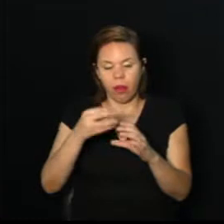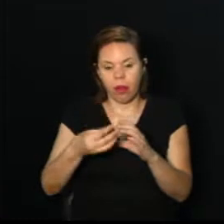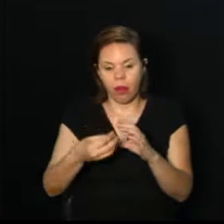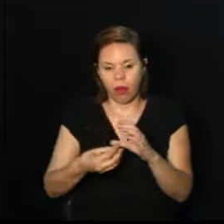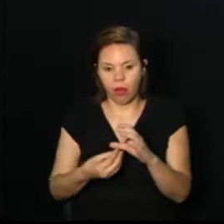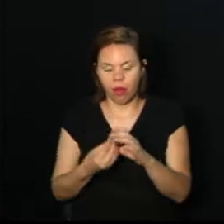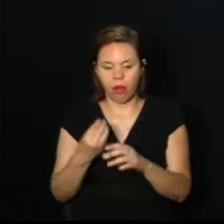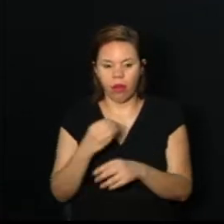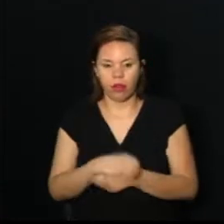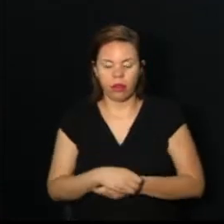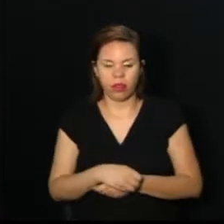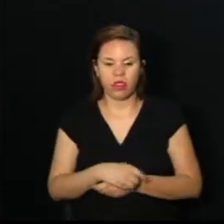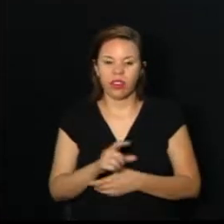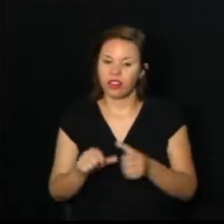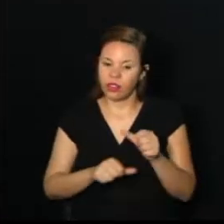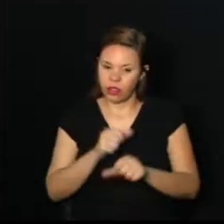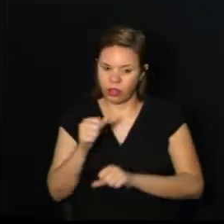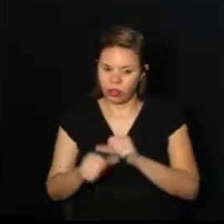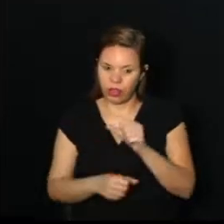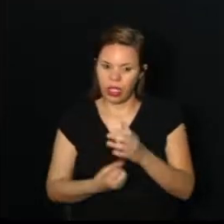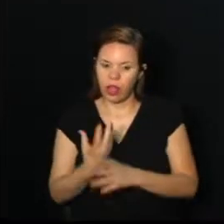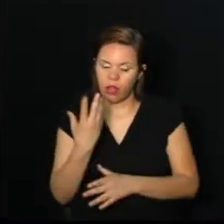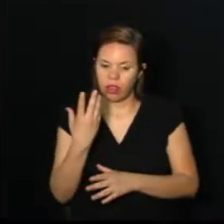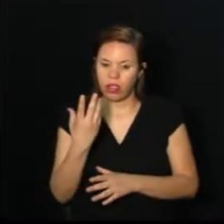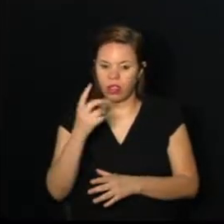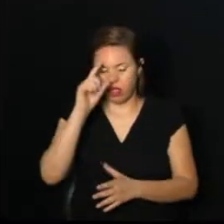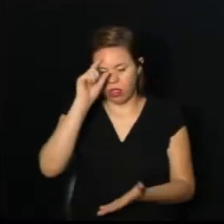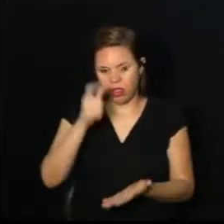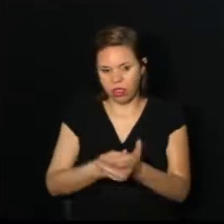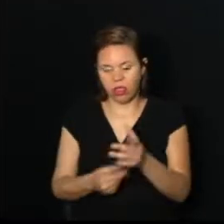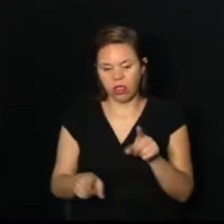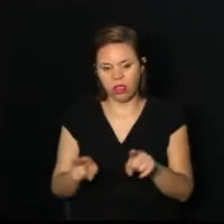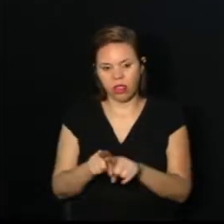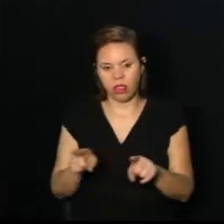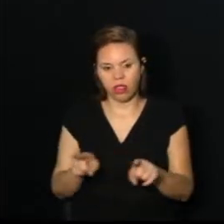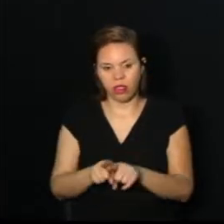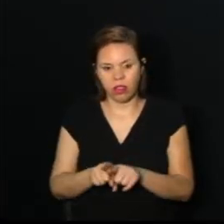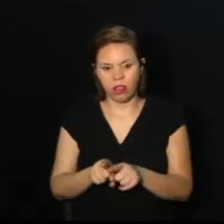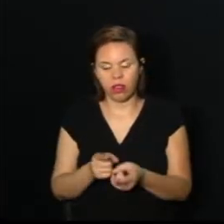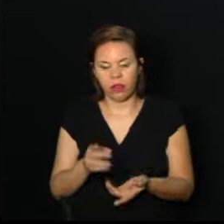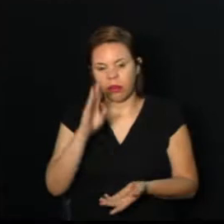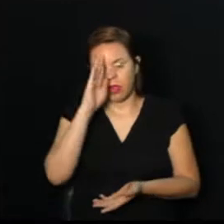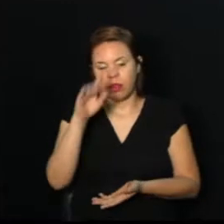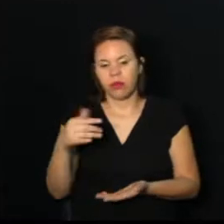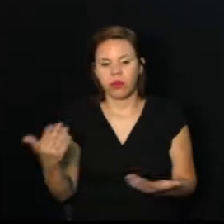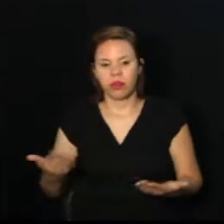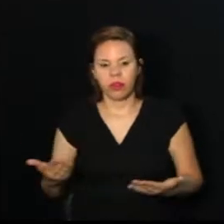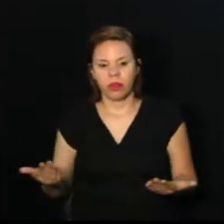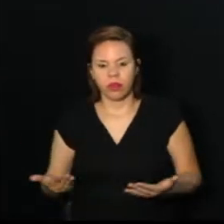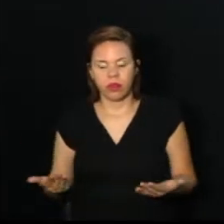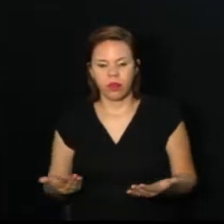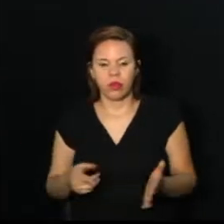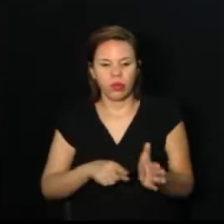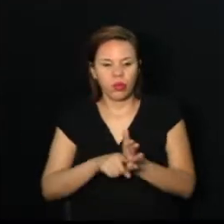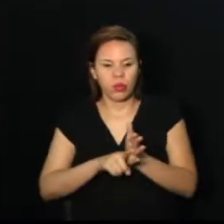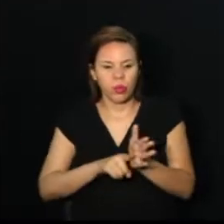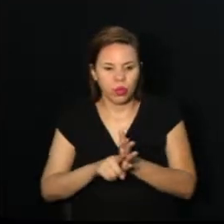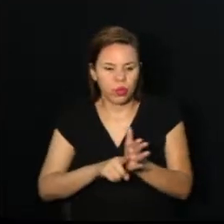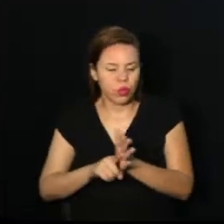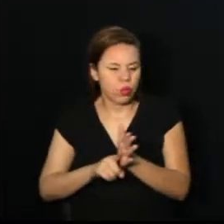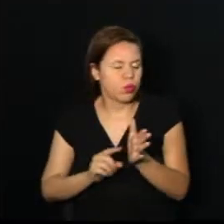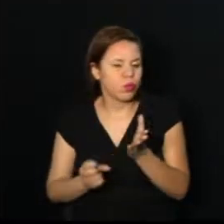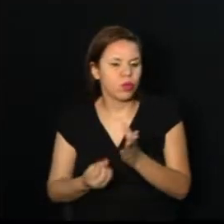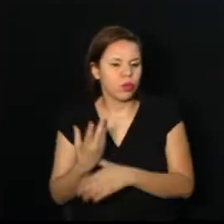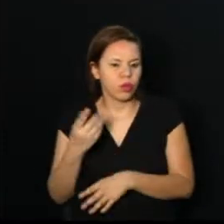problema para a dislexia, e fatores endógenos, principalmente agora, estudando os